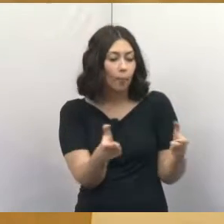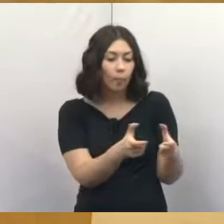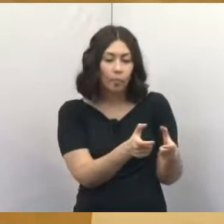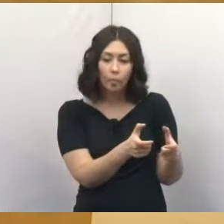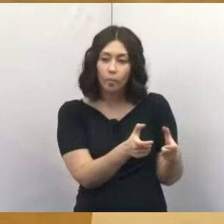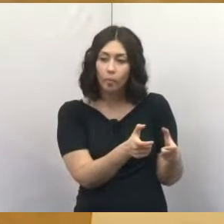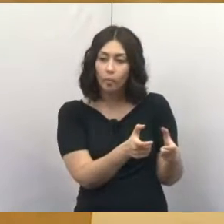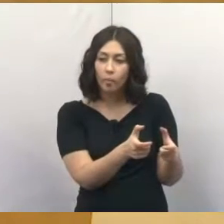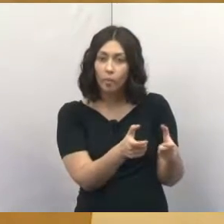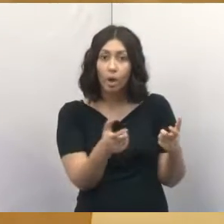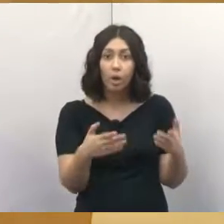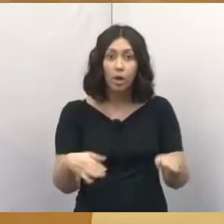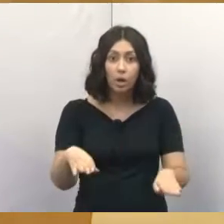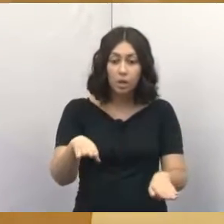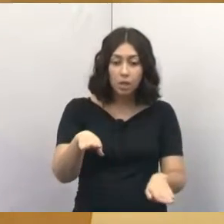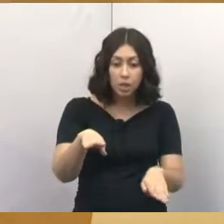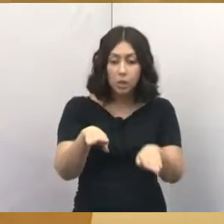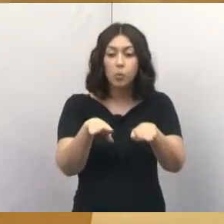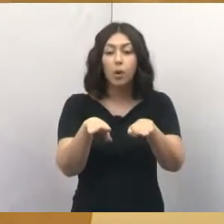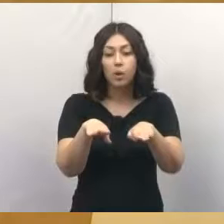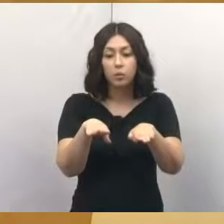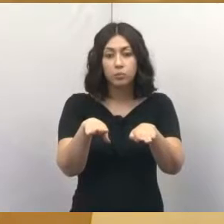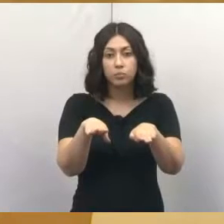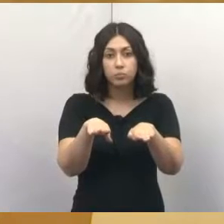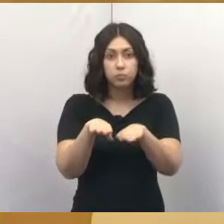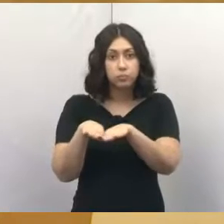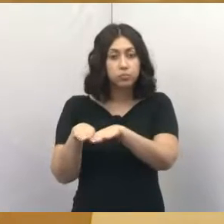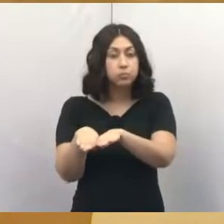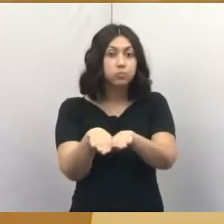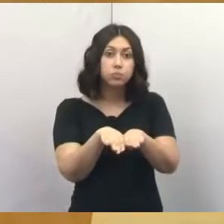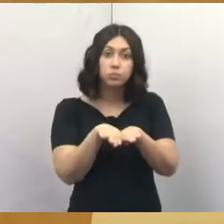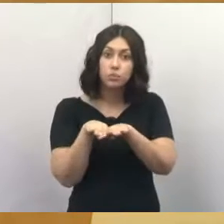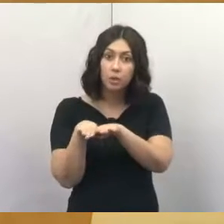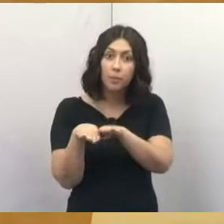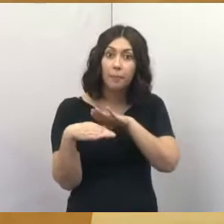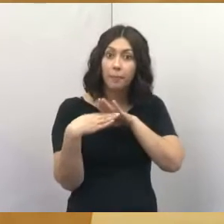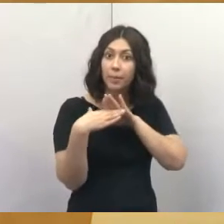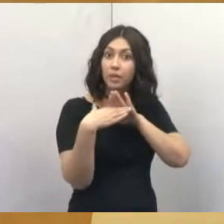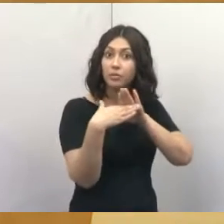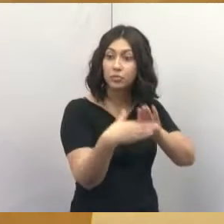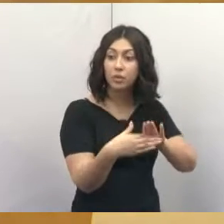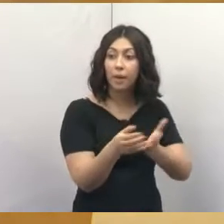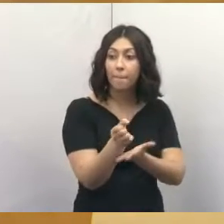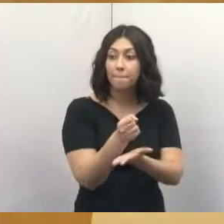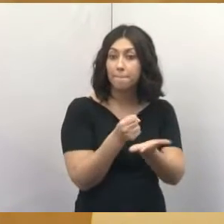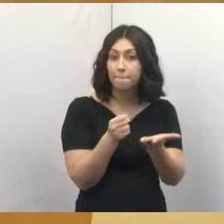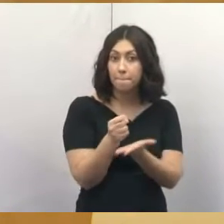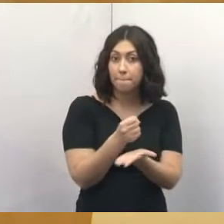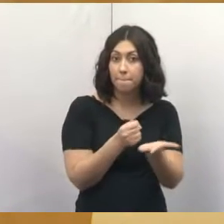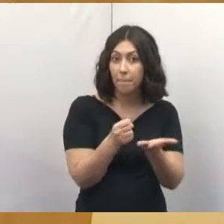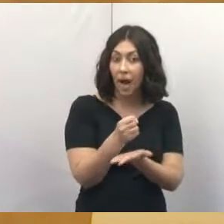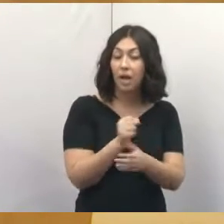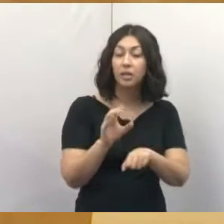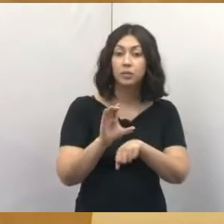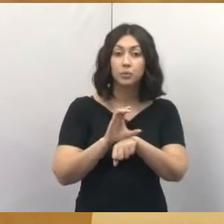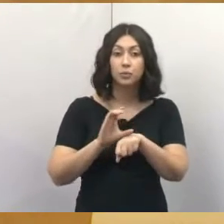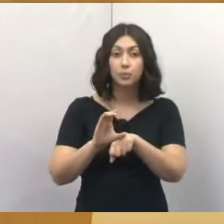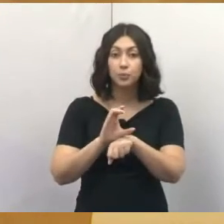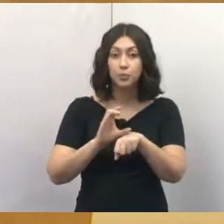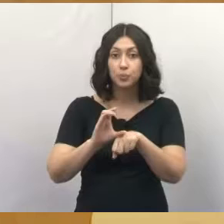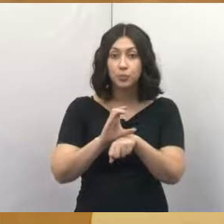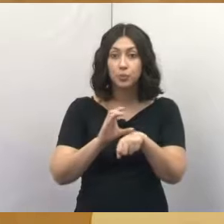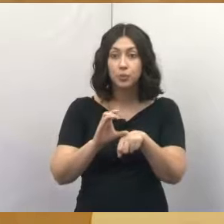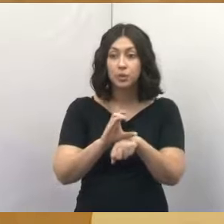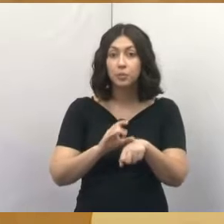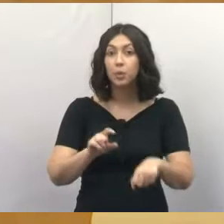minorias de igual forma, de forma isonômica, para atender um princípio muito caro da Constituição,